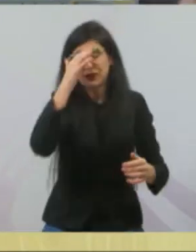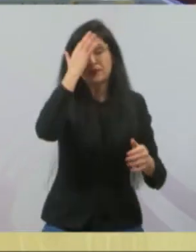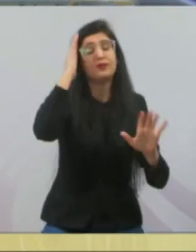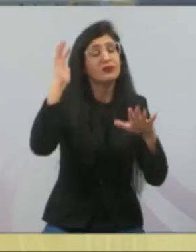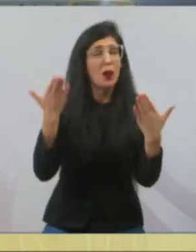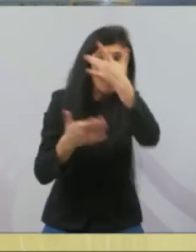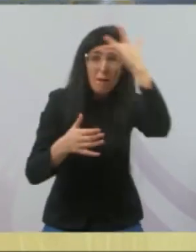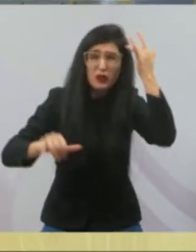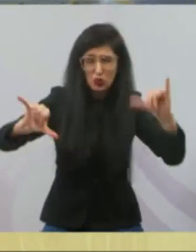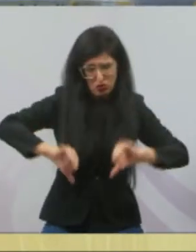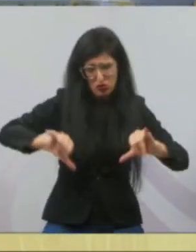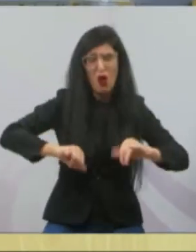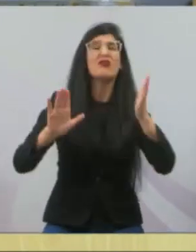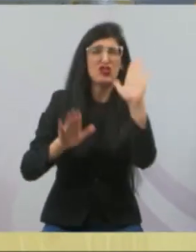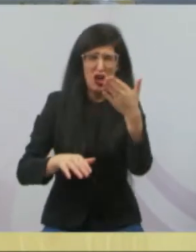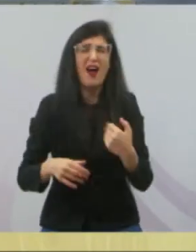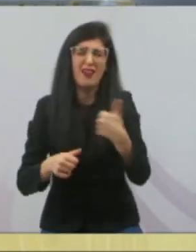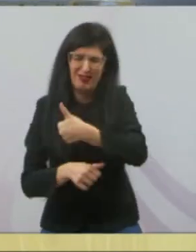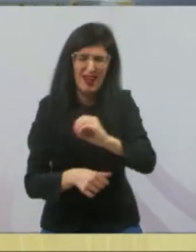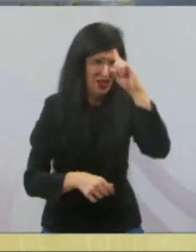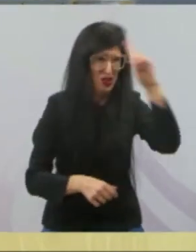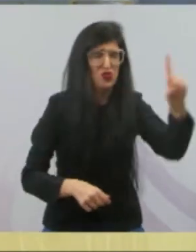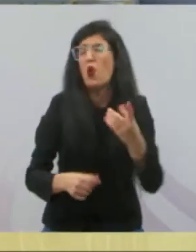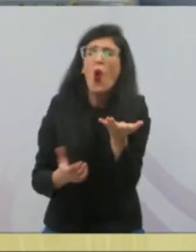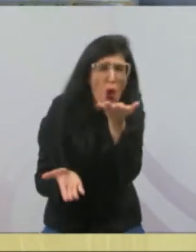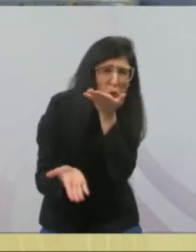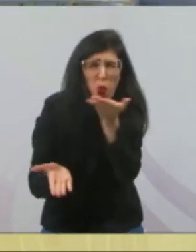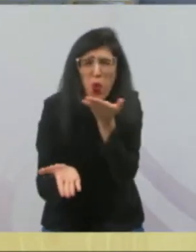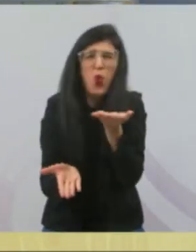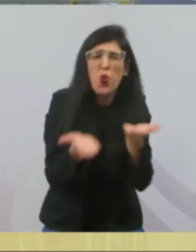cidade. Senhor presidente, posso contribuir?